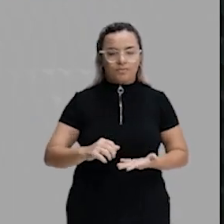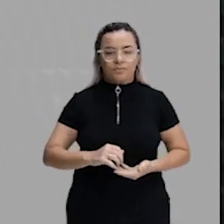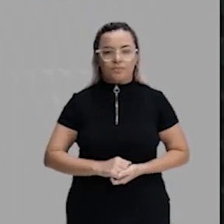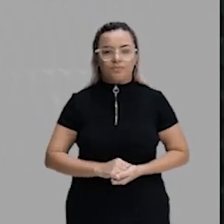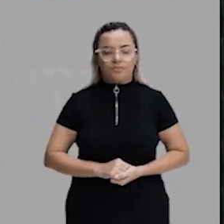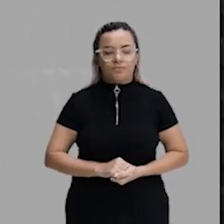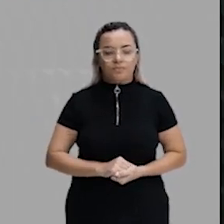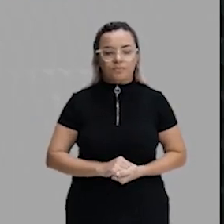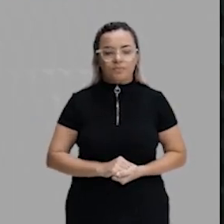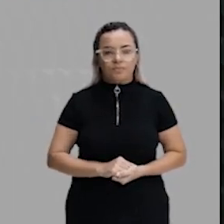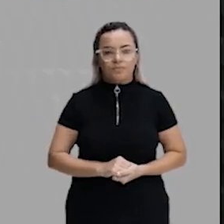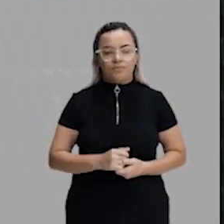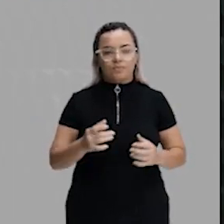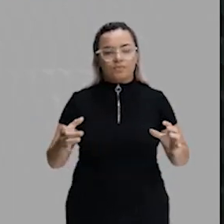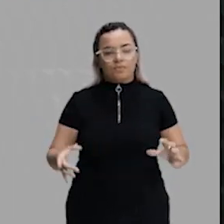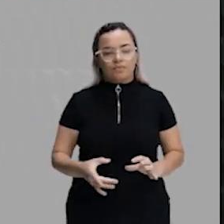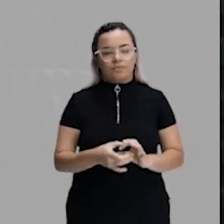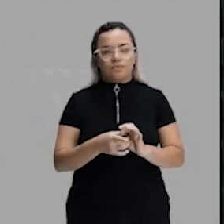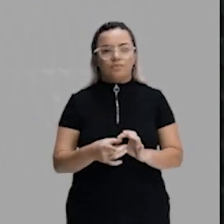Na associação em série,